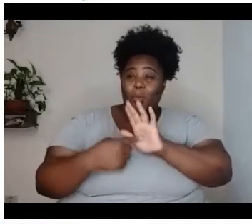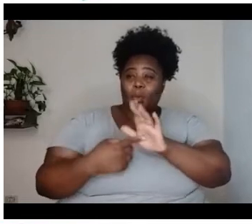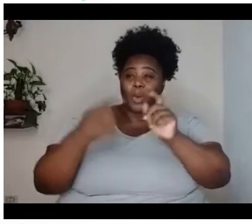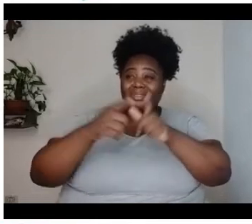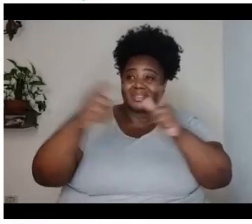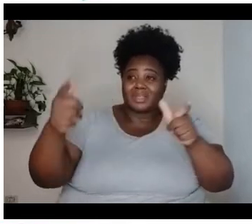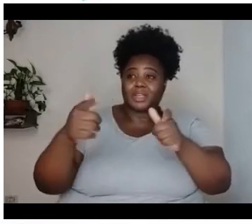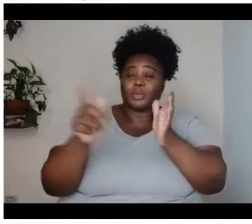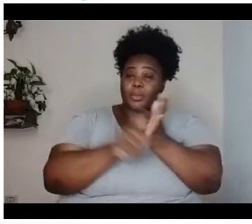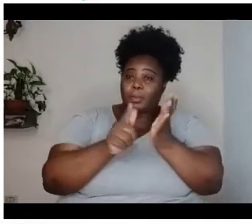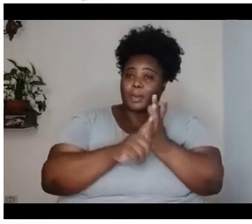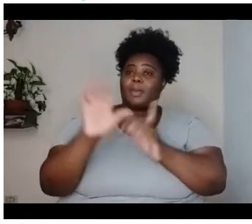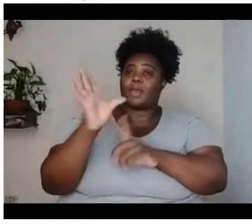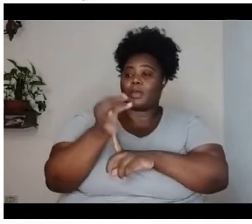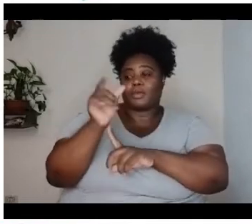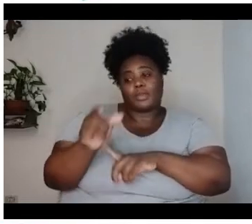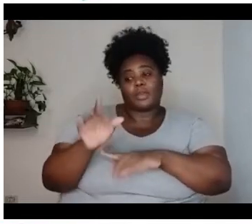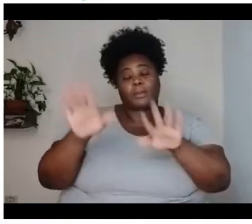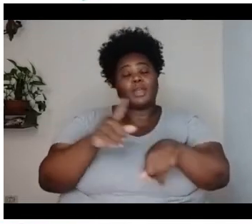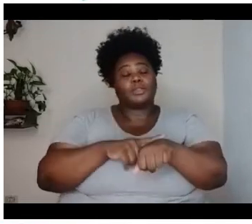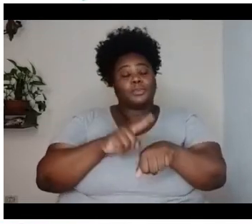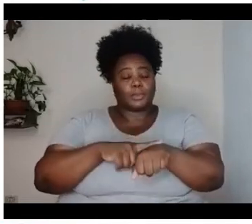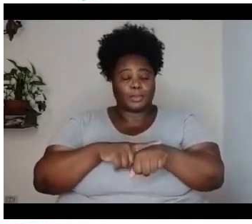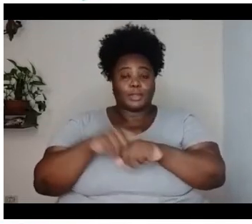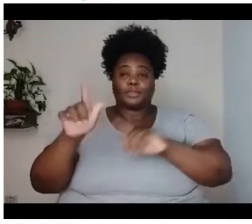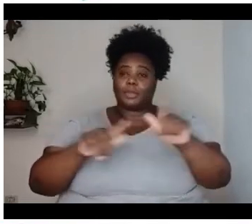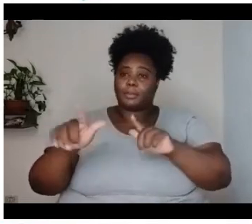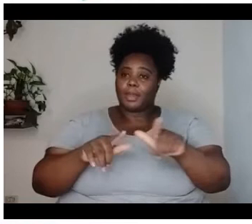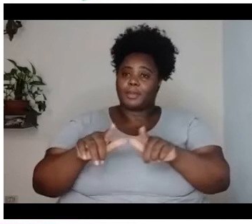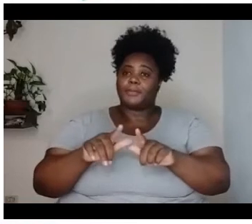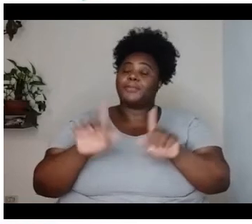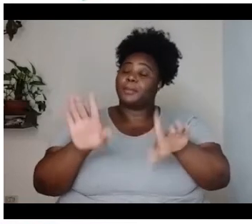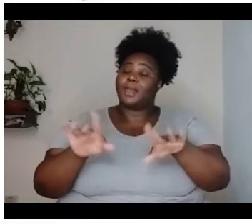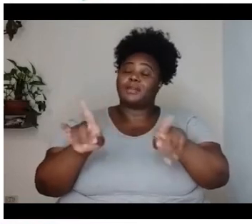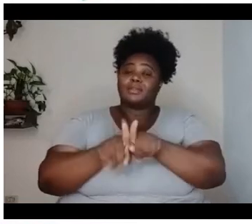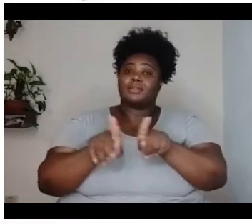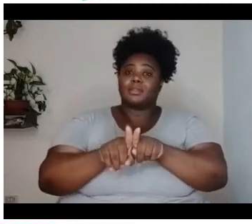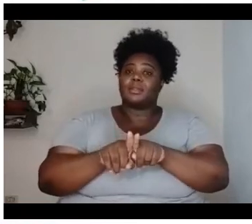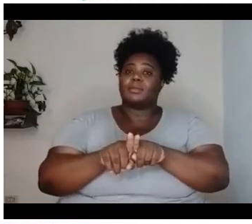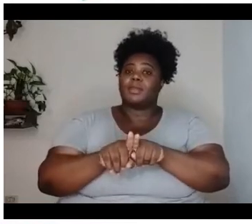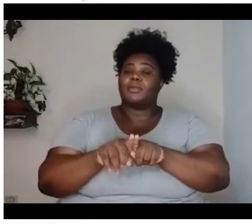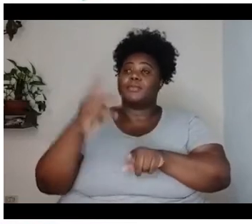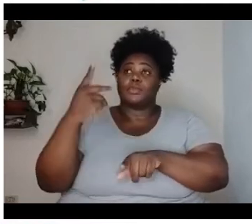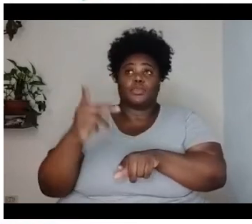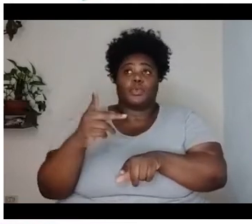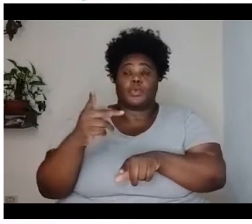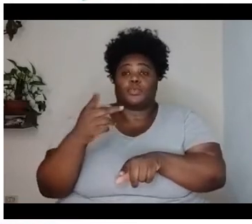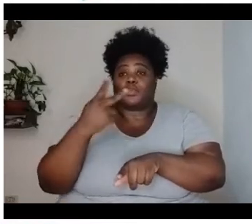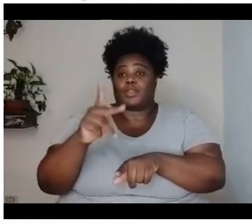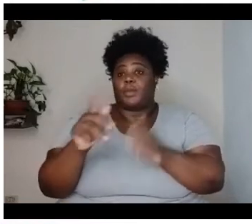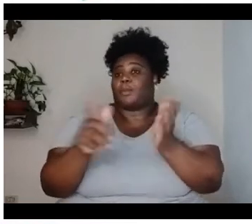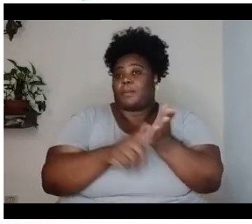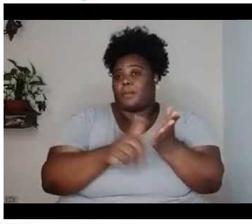do artista, da artista no momento do trabalho, mas também como o seu papel nesse ordinário,